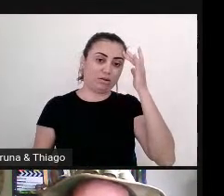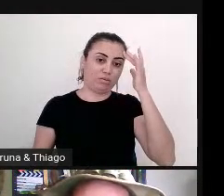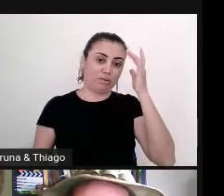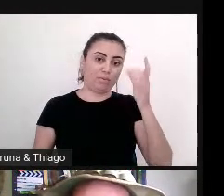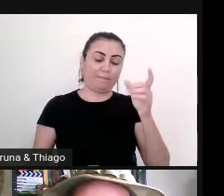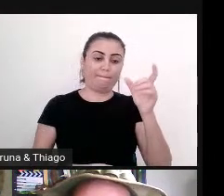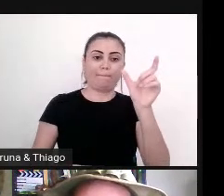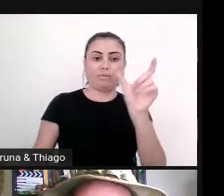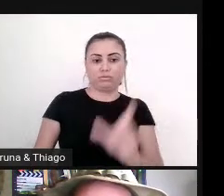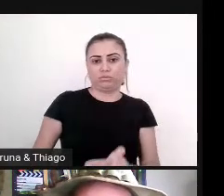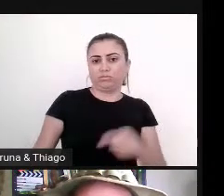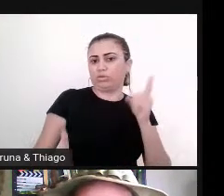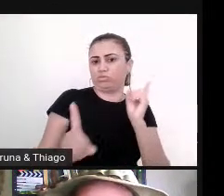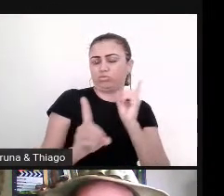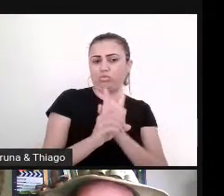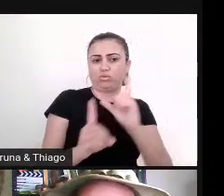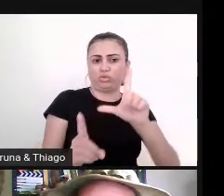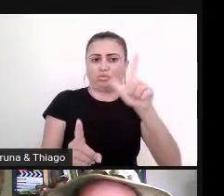25,5 centímetros,